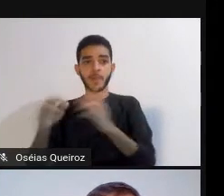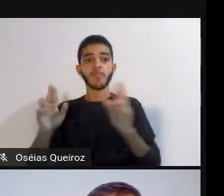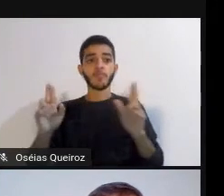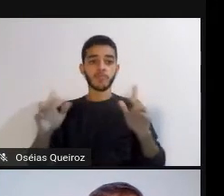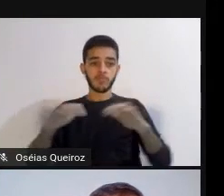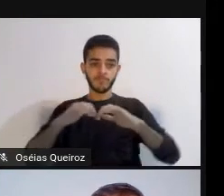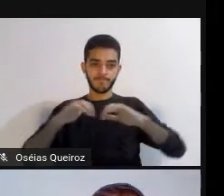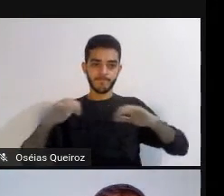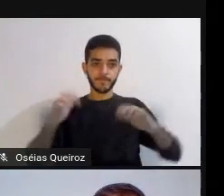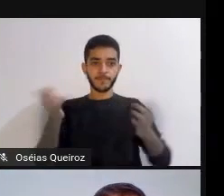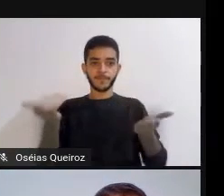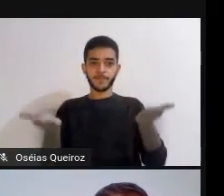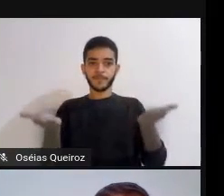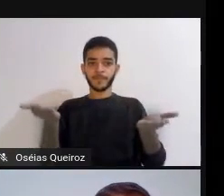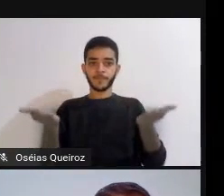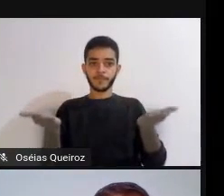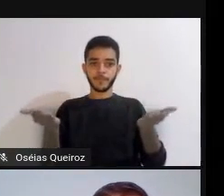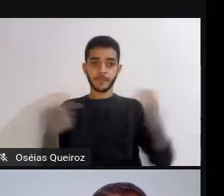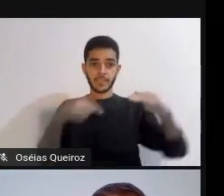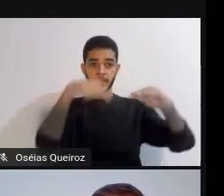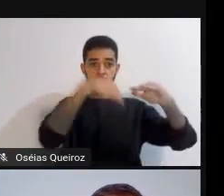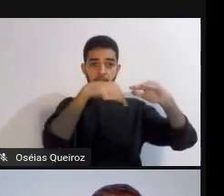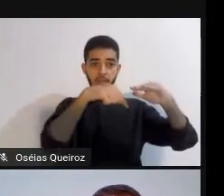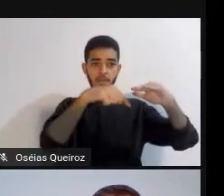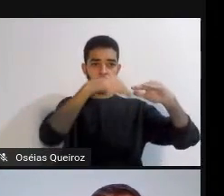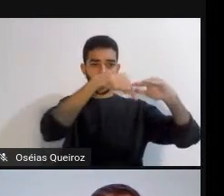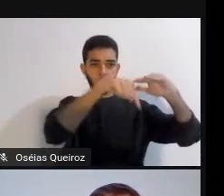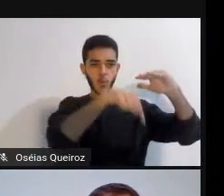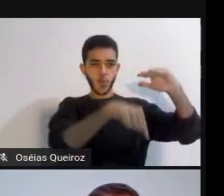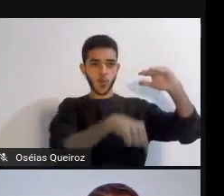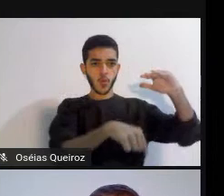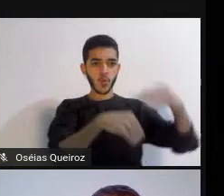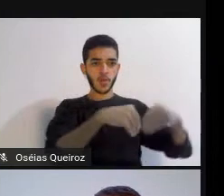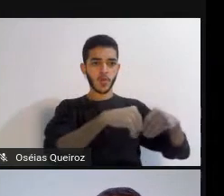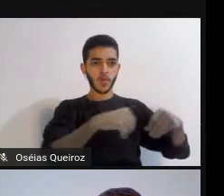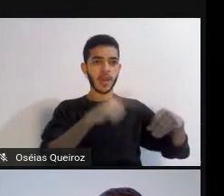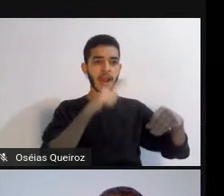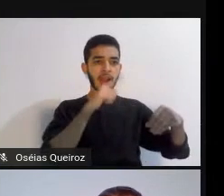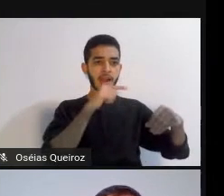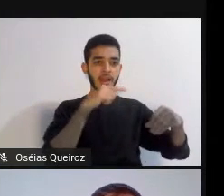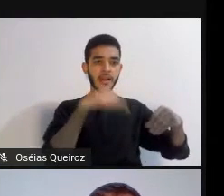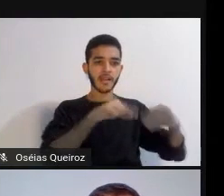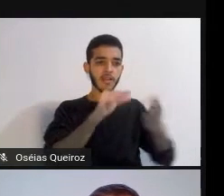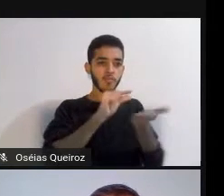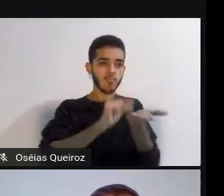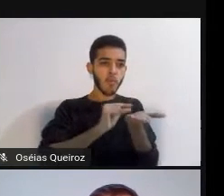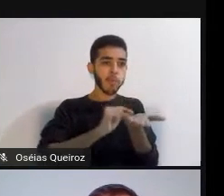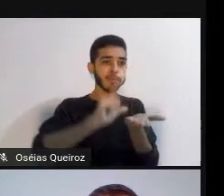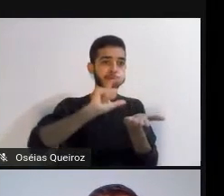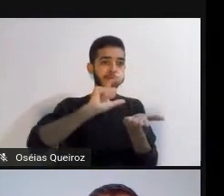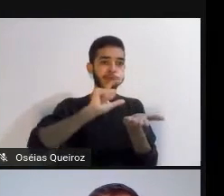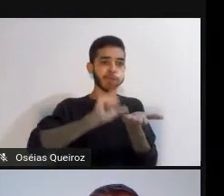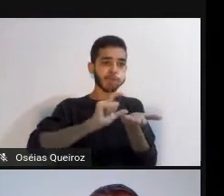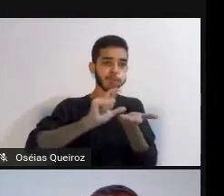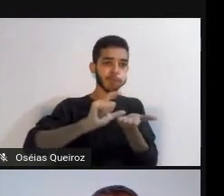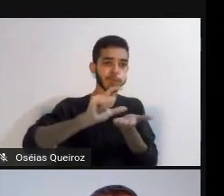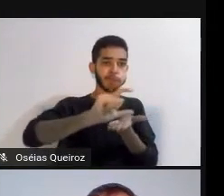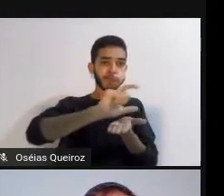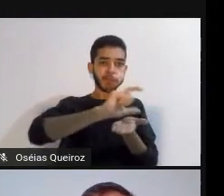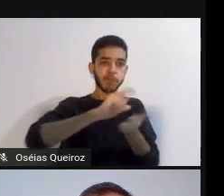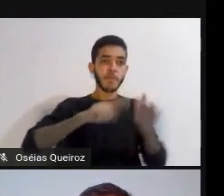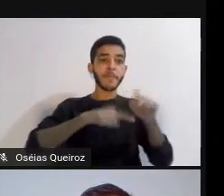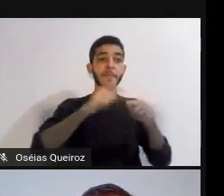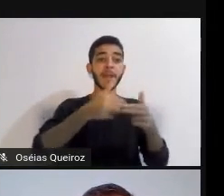ele identificou o quê? Que aqueles que eram identificados próximo ao fundo geralmente eram partículas maiores que possuíam